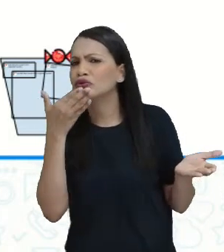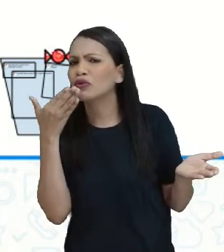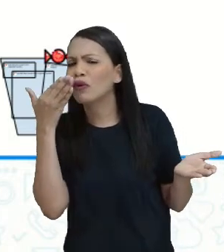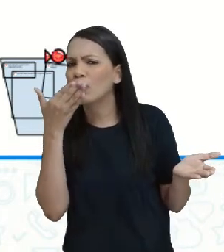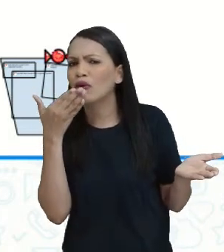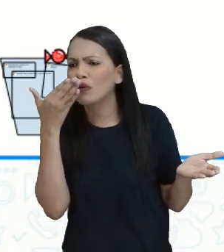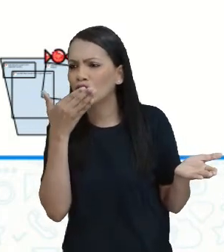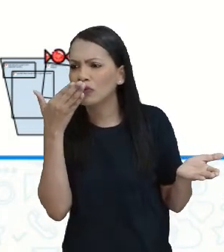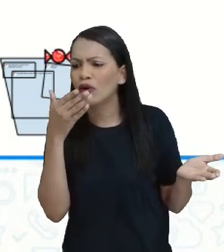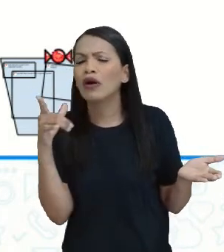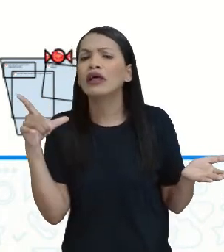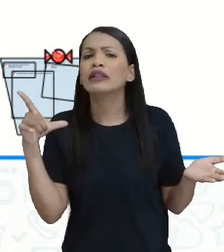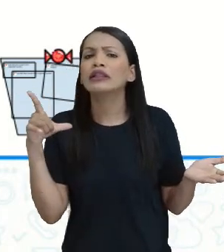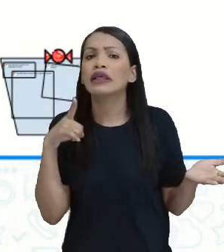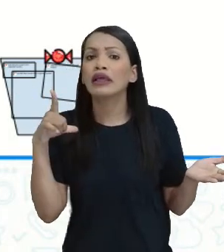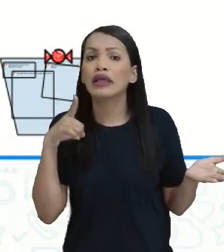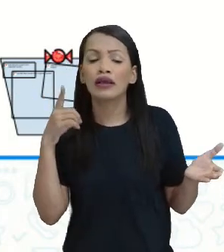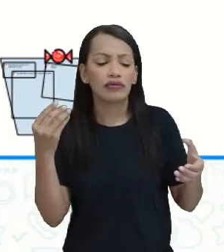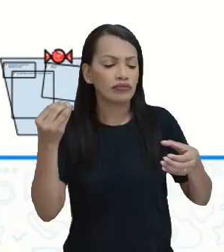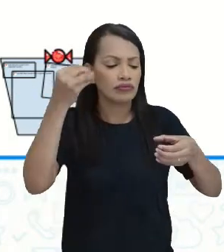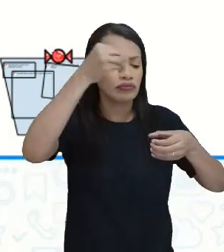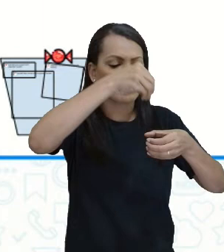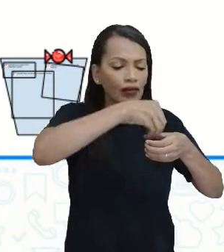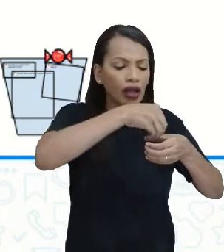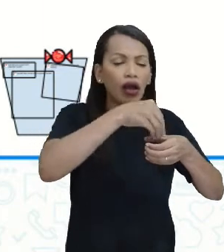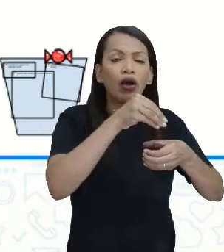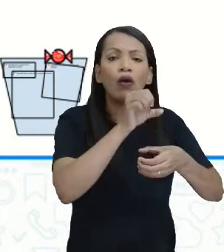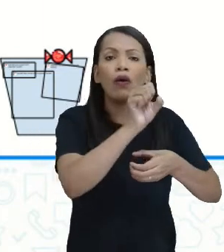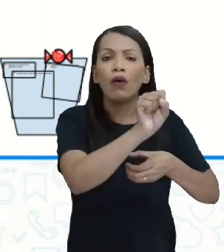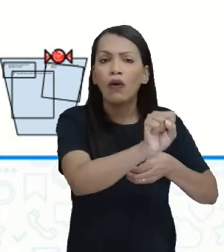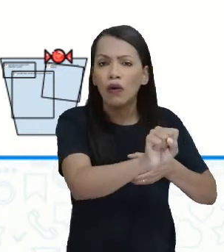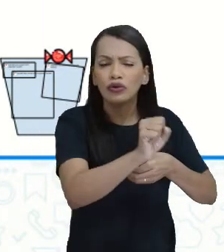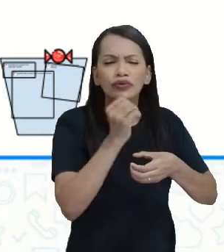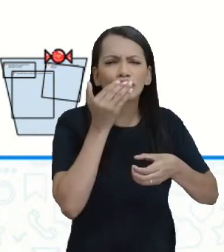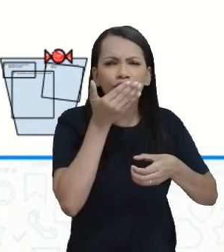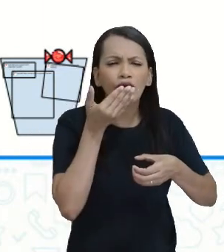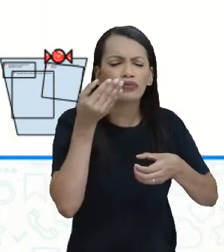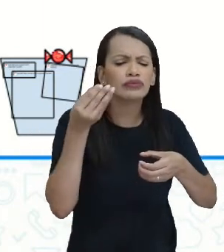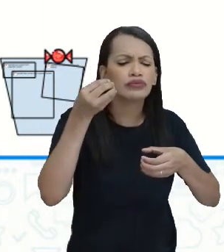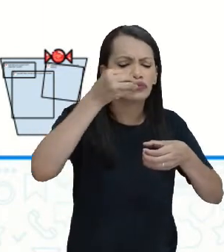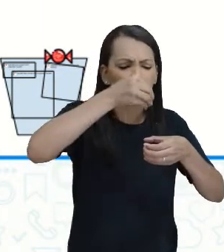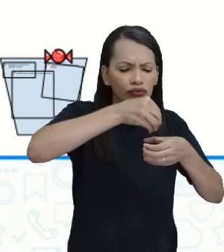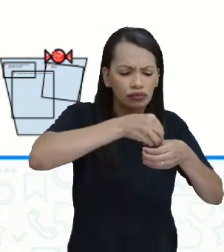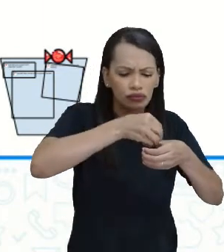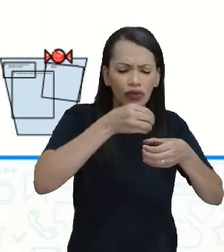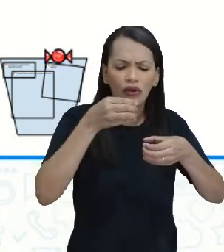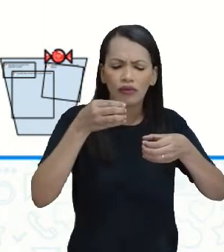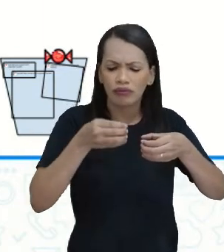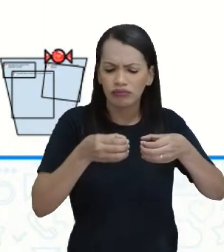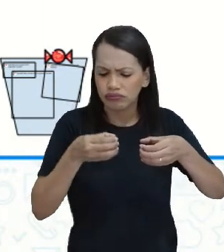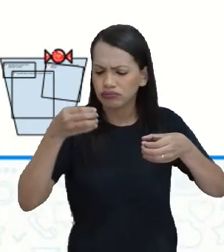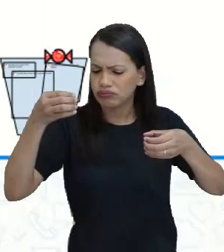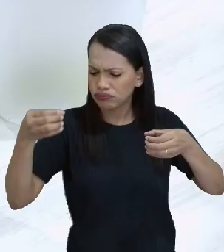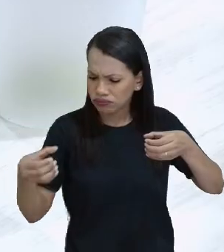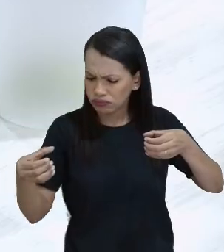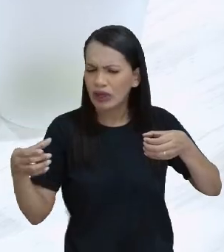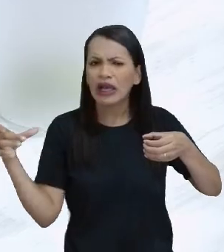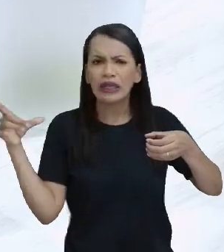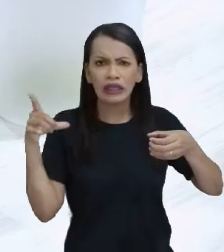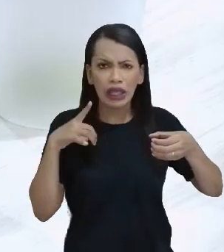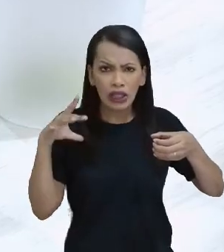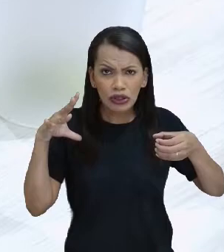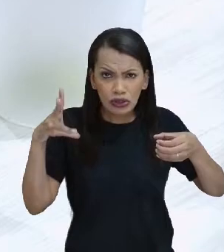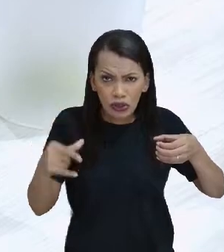copo deve ter 8 balas, tá? Todos os copos já têm... Será que todos os copos já têm 8